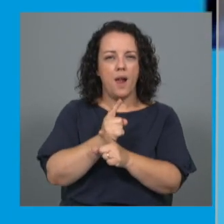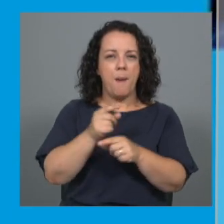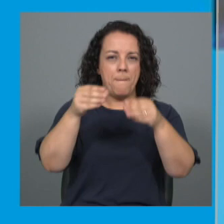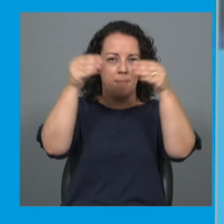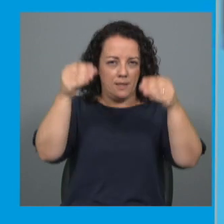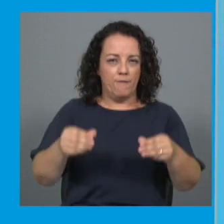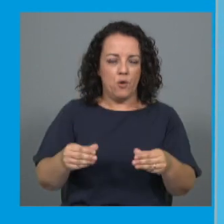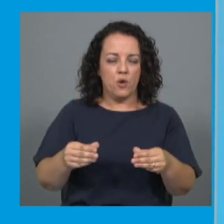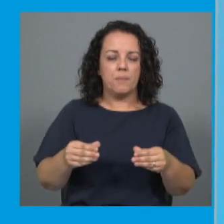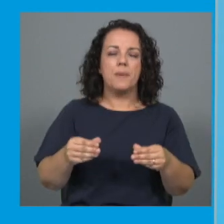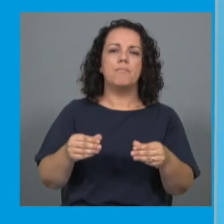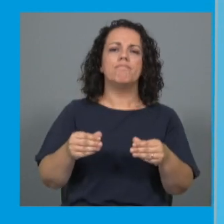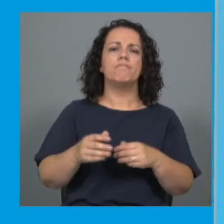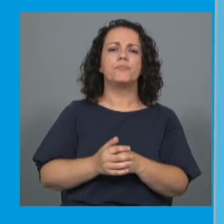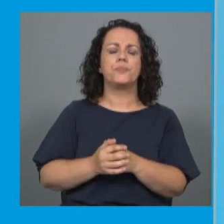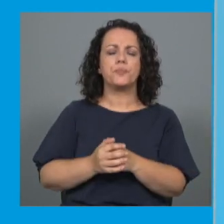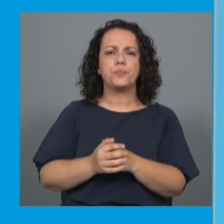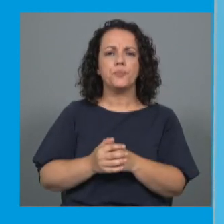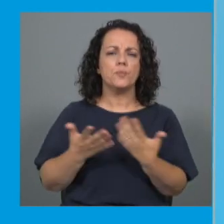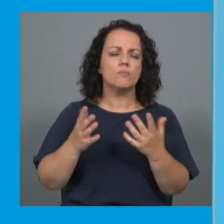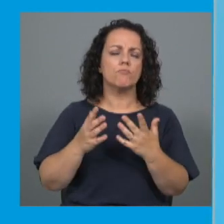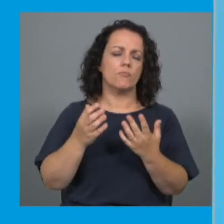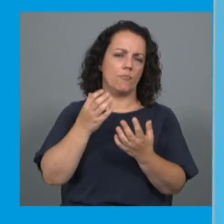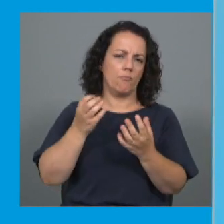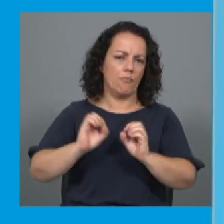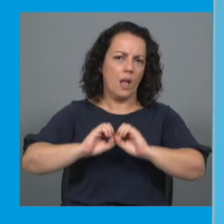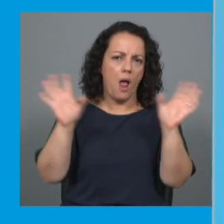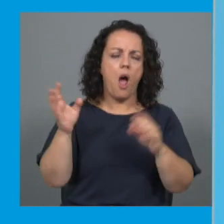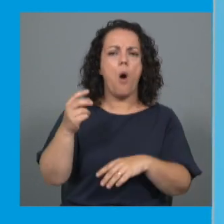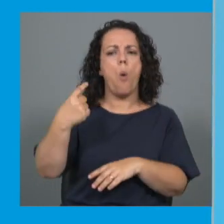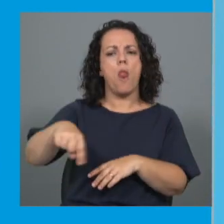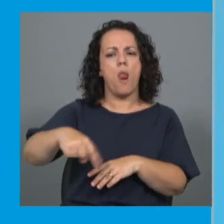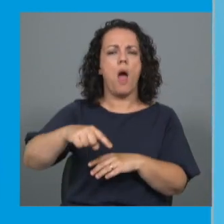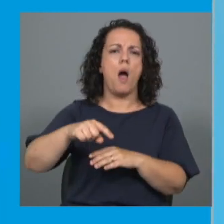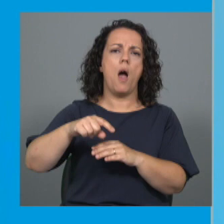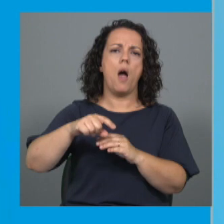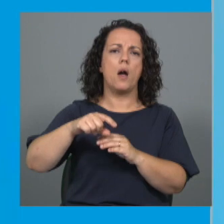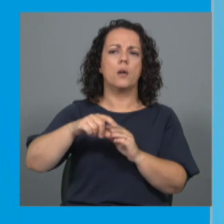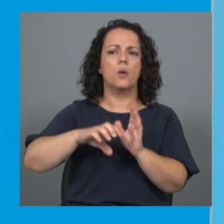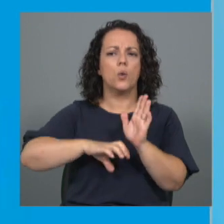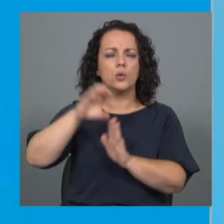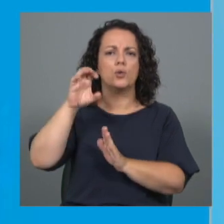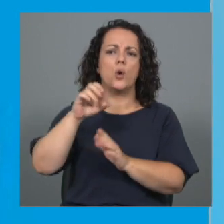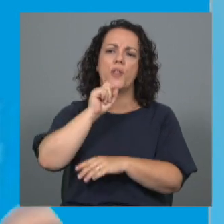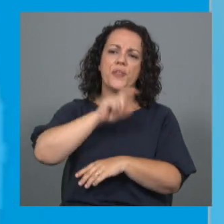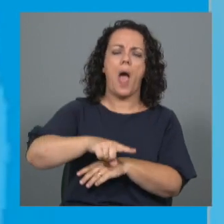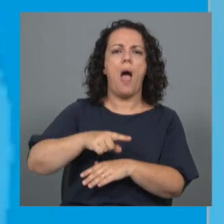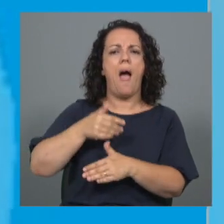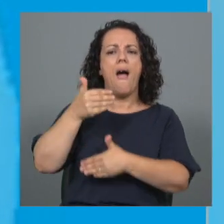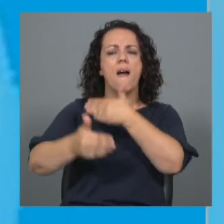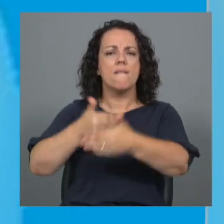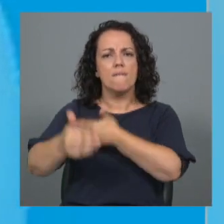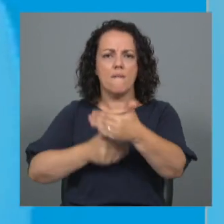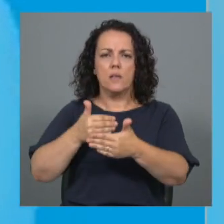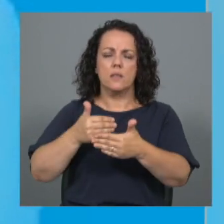plataforma, obviamente estão criadas as condições para se avançar numa dimensão de escala